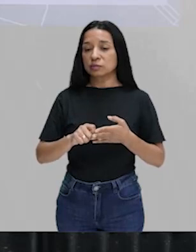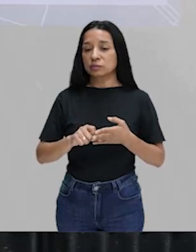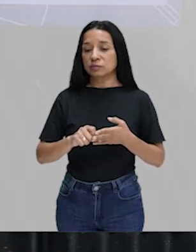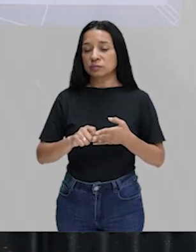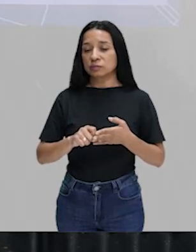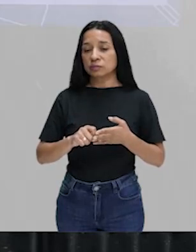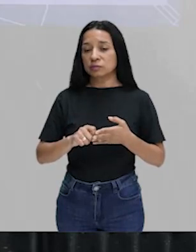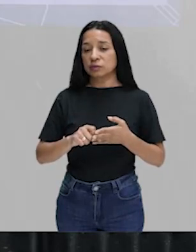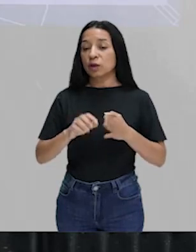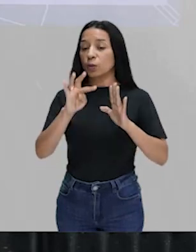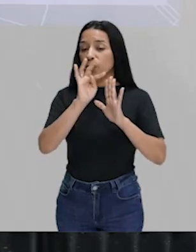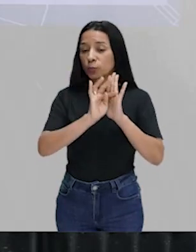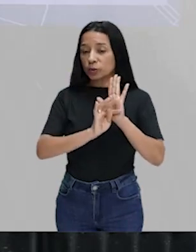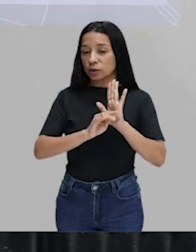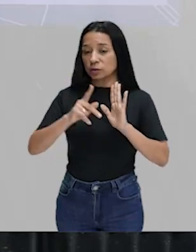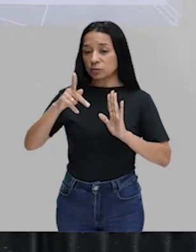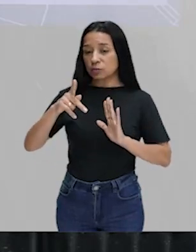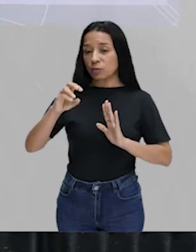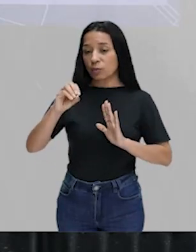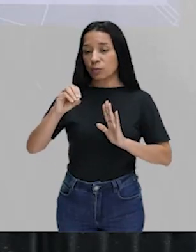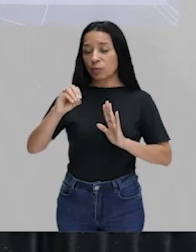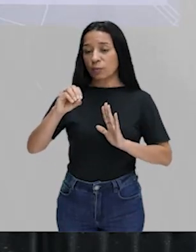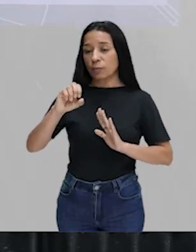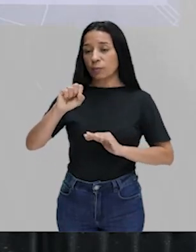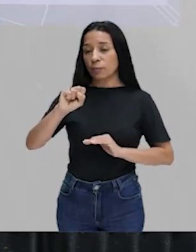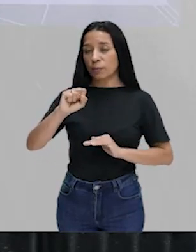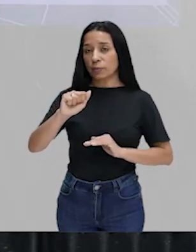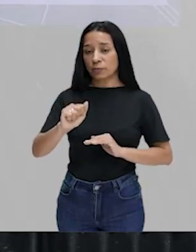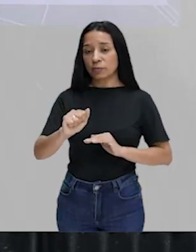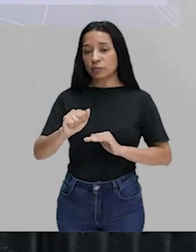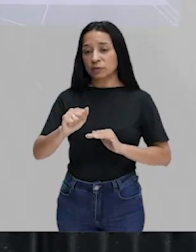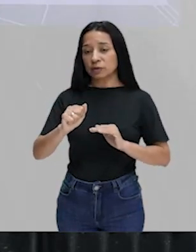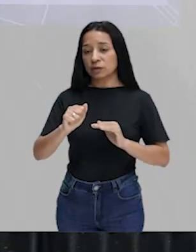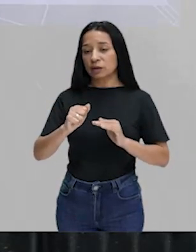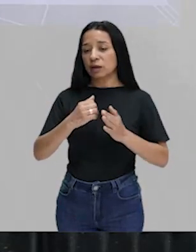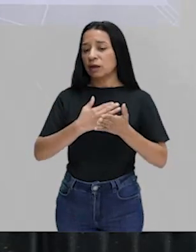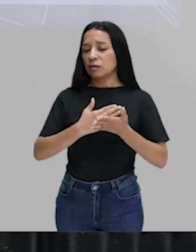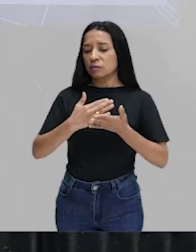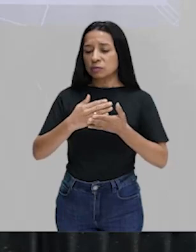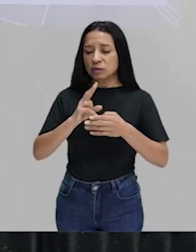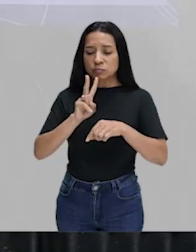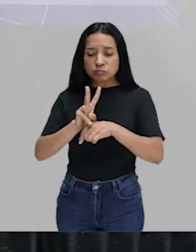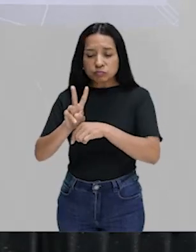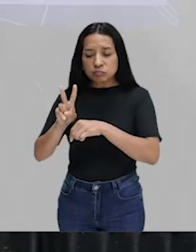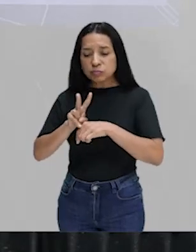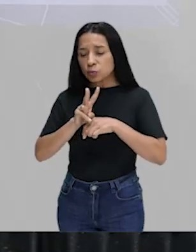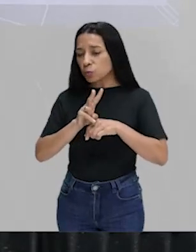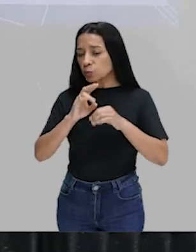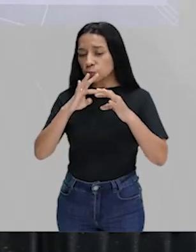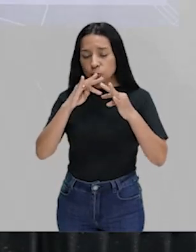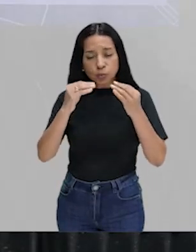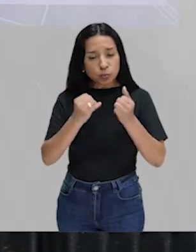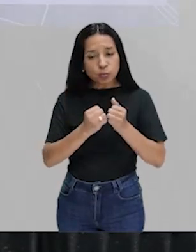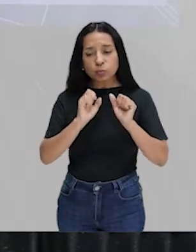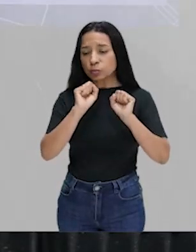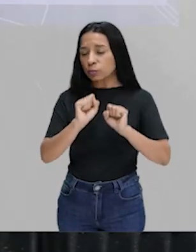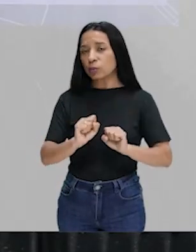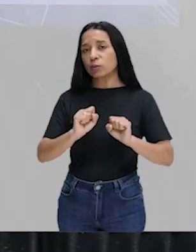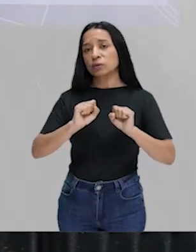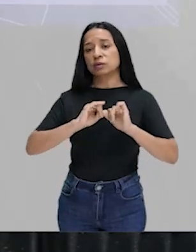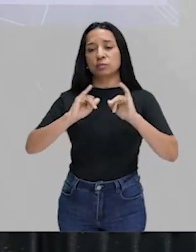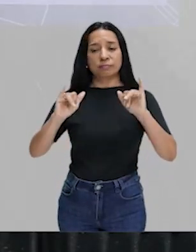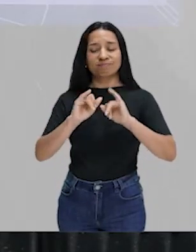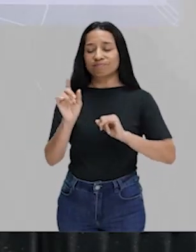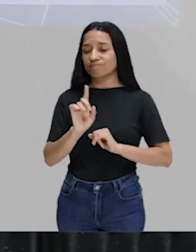prosa, passavam por uma espécie de vistoria e nem tudo podia ser publicado. Então, as